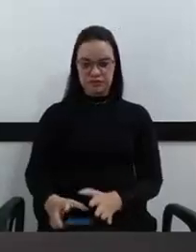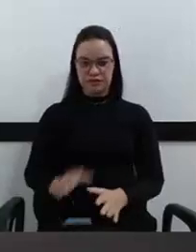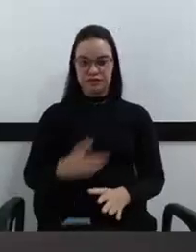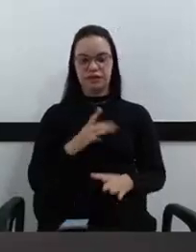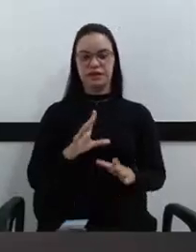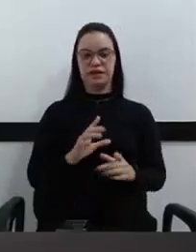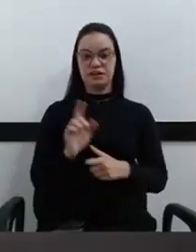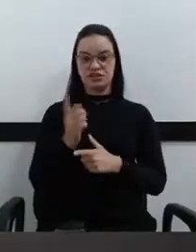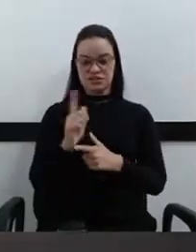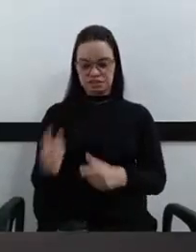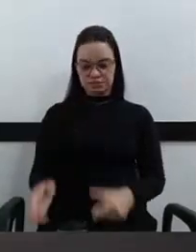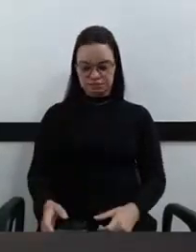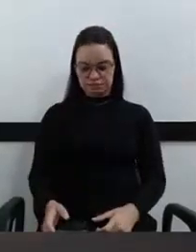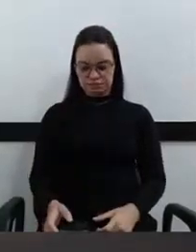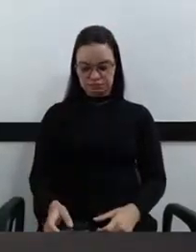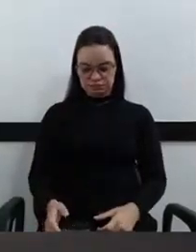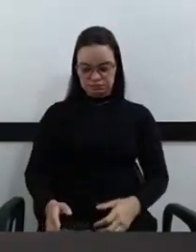gestão.